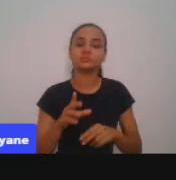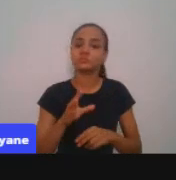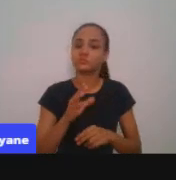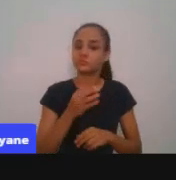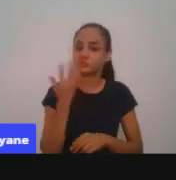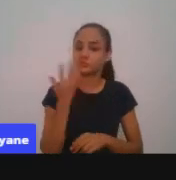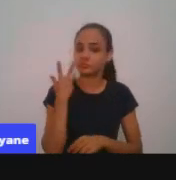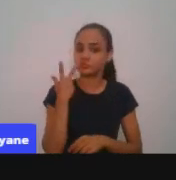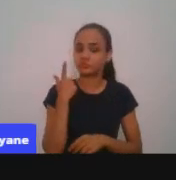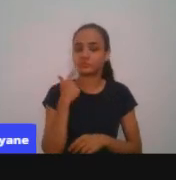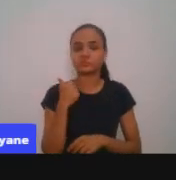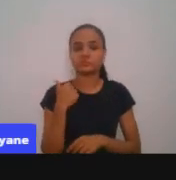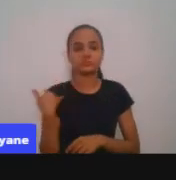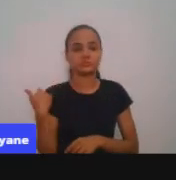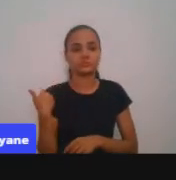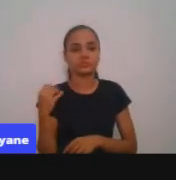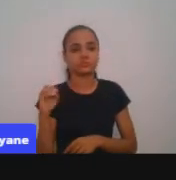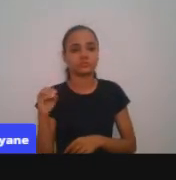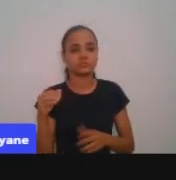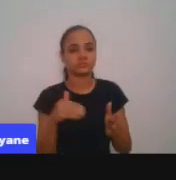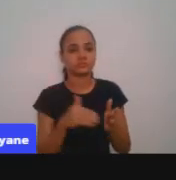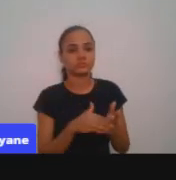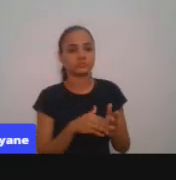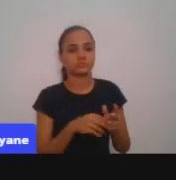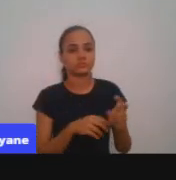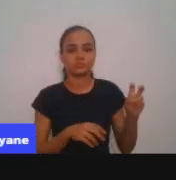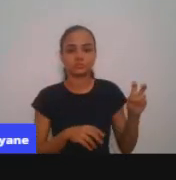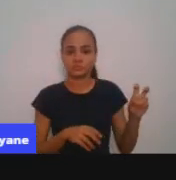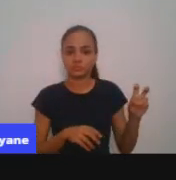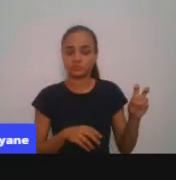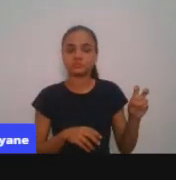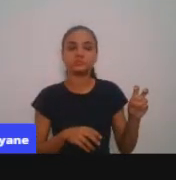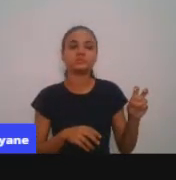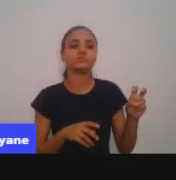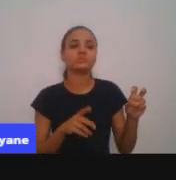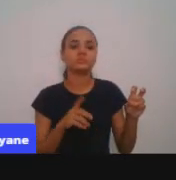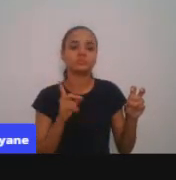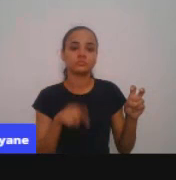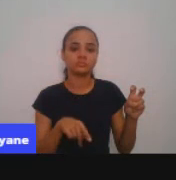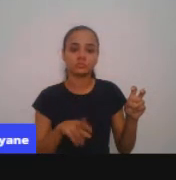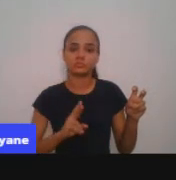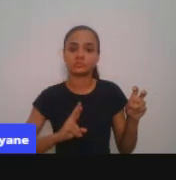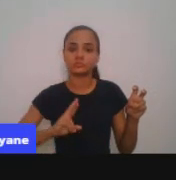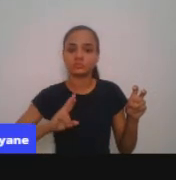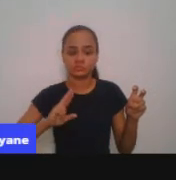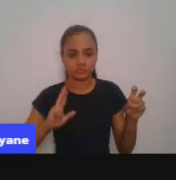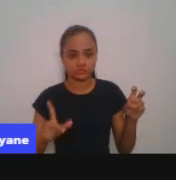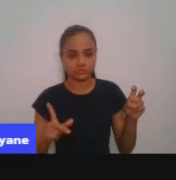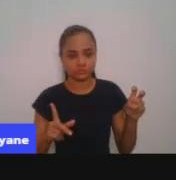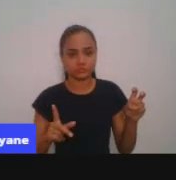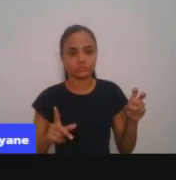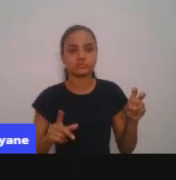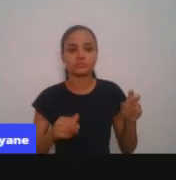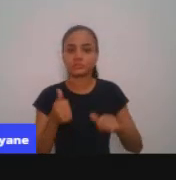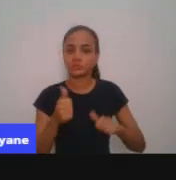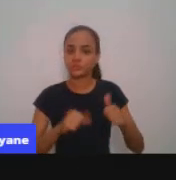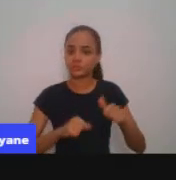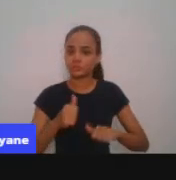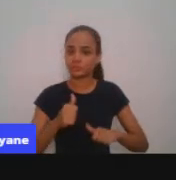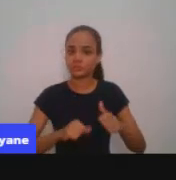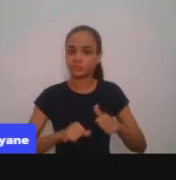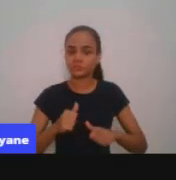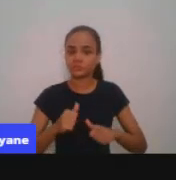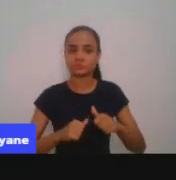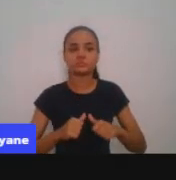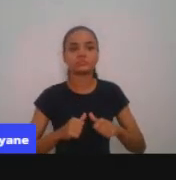anos estão no momento da vida total diferenciado. Então, a avaliação institucional também não vai ser a mesma das